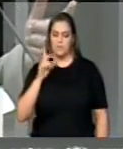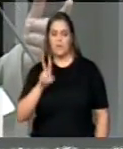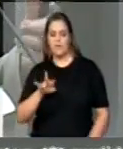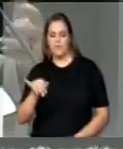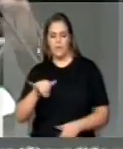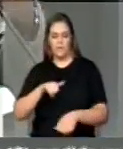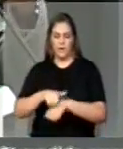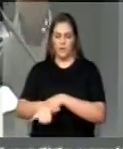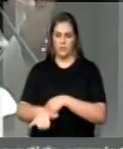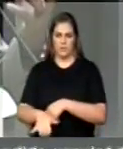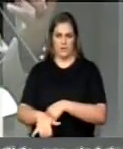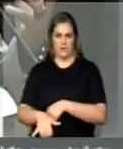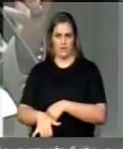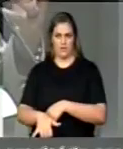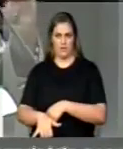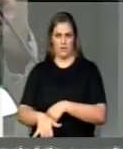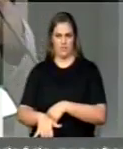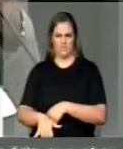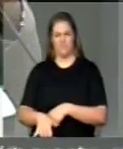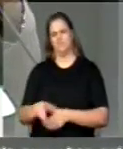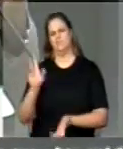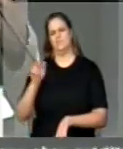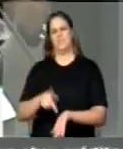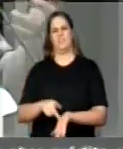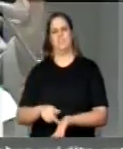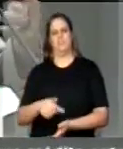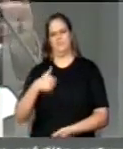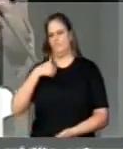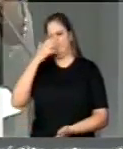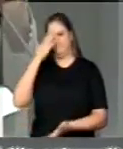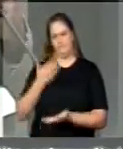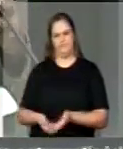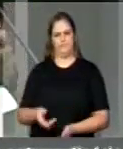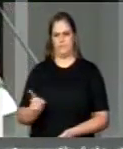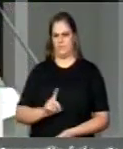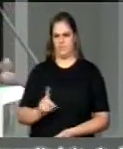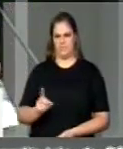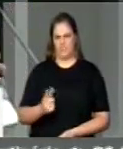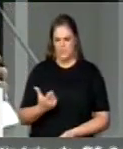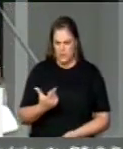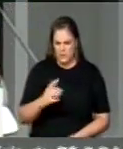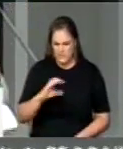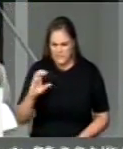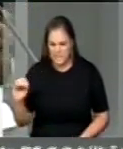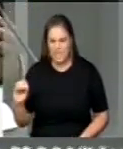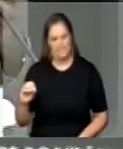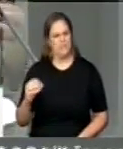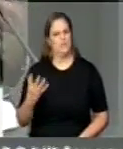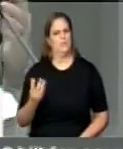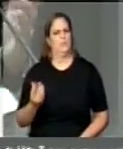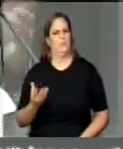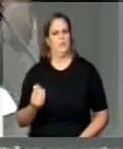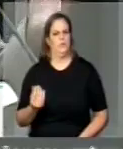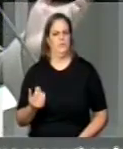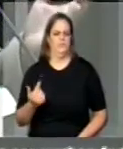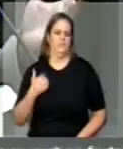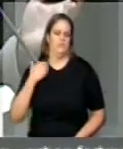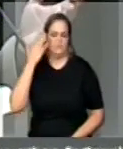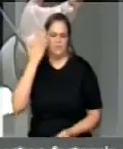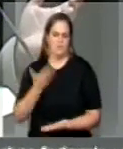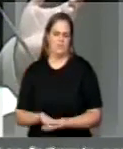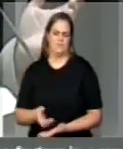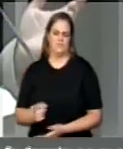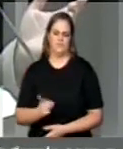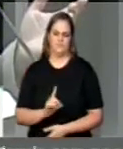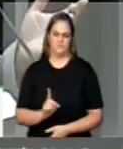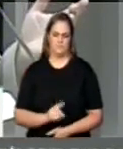comparecerão. Claro que é um número inflacionado, é um número de pressão, é um número de jogo para que não